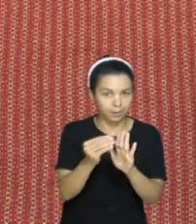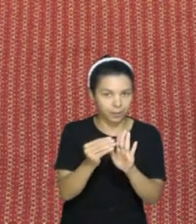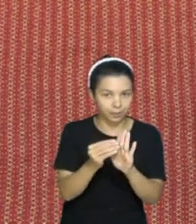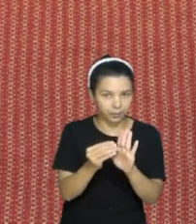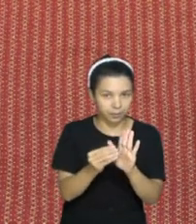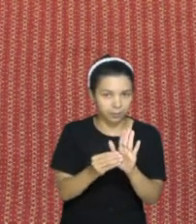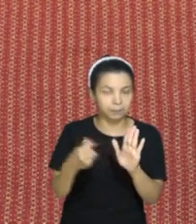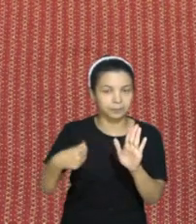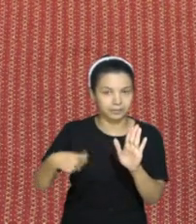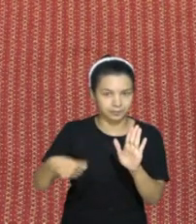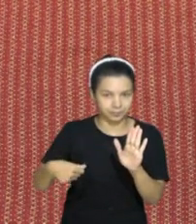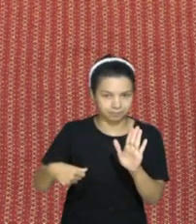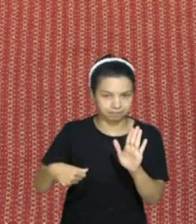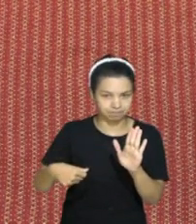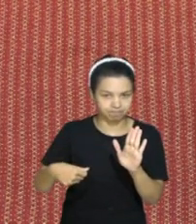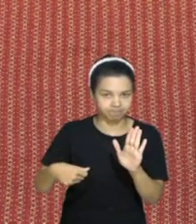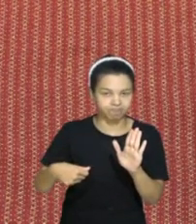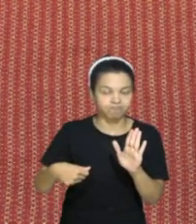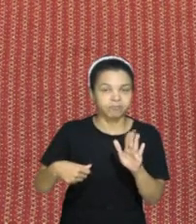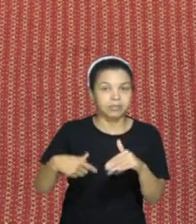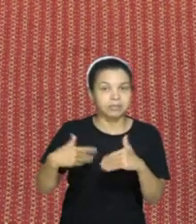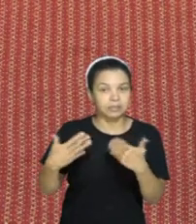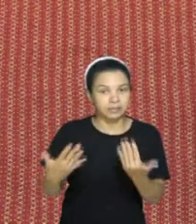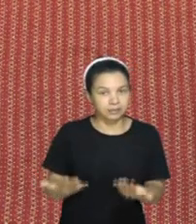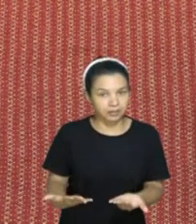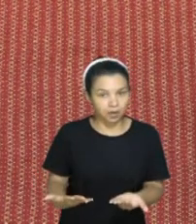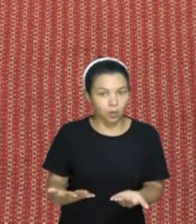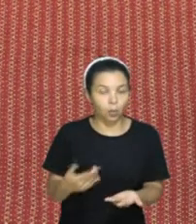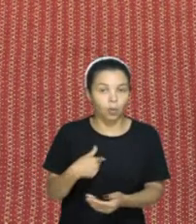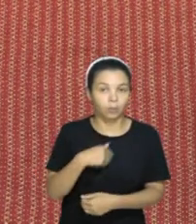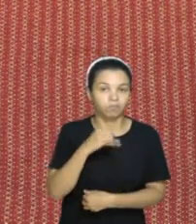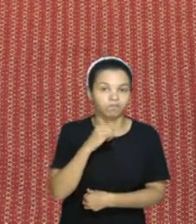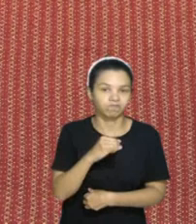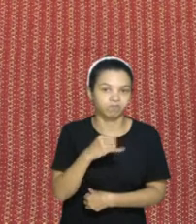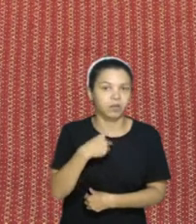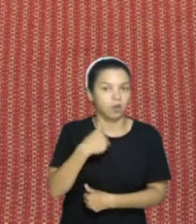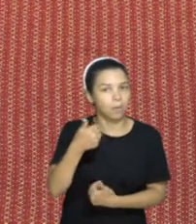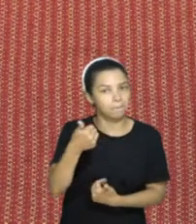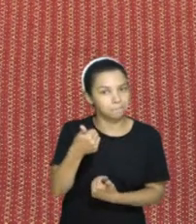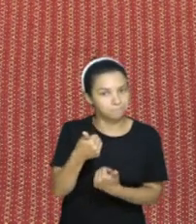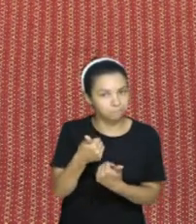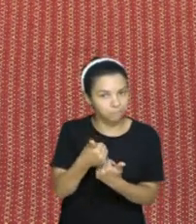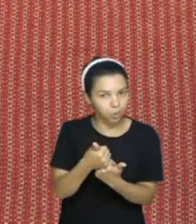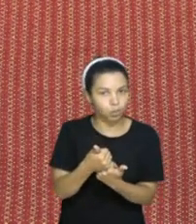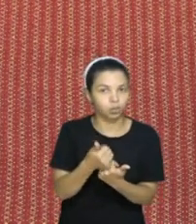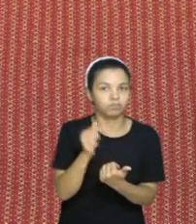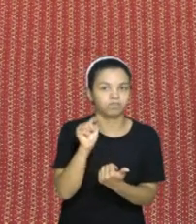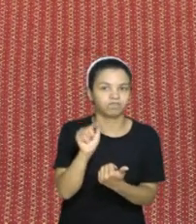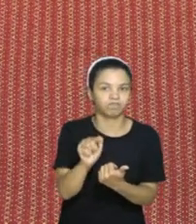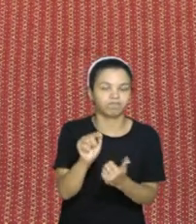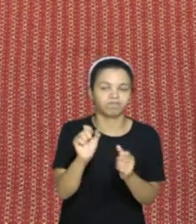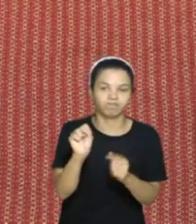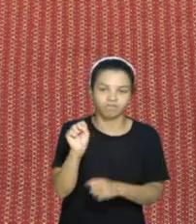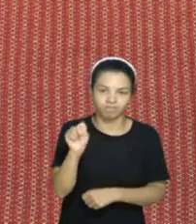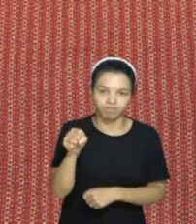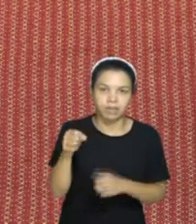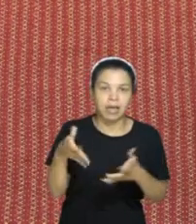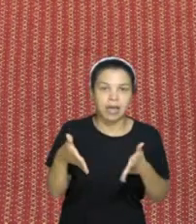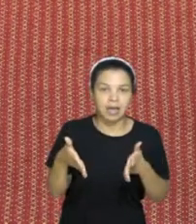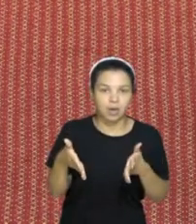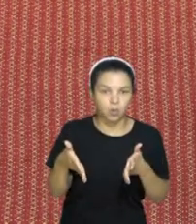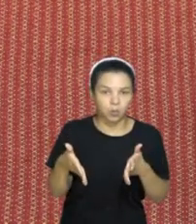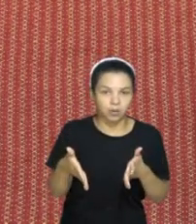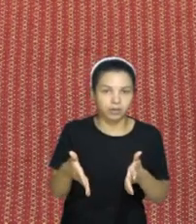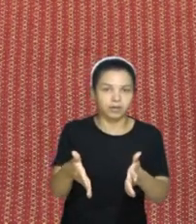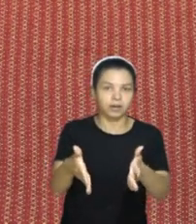então Nobre Deputado quero dizer de quanto com o nosso apoio sim e é o caminho certo que precisa ser